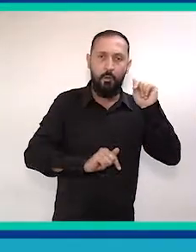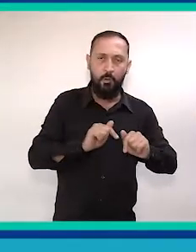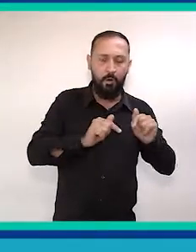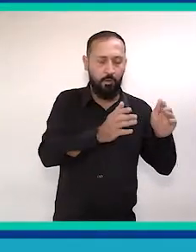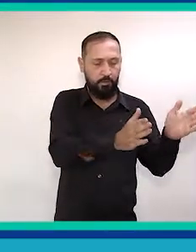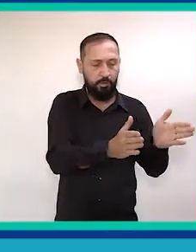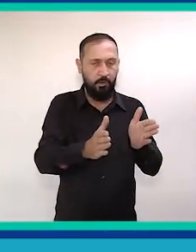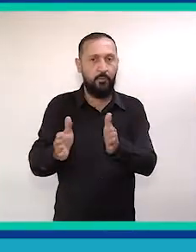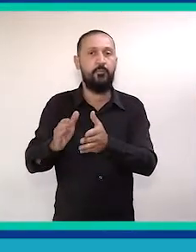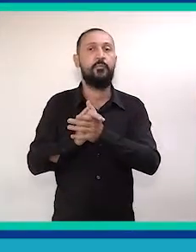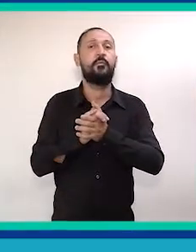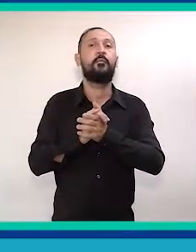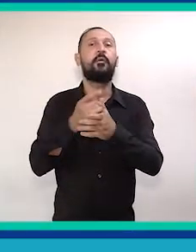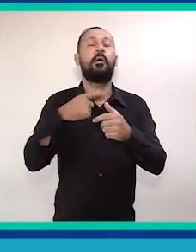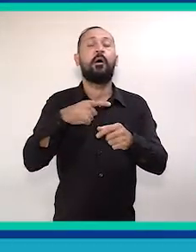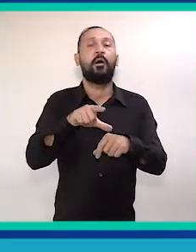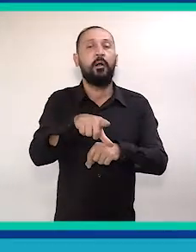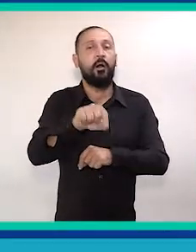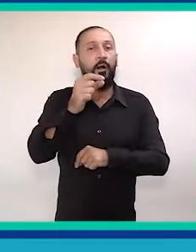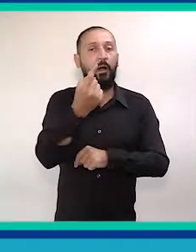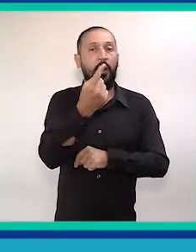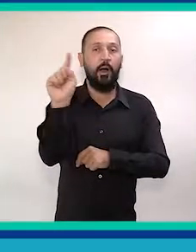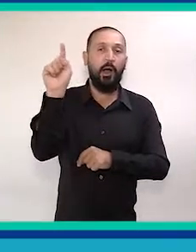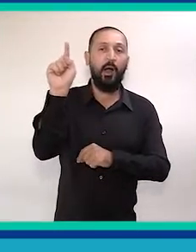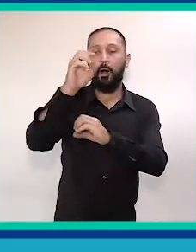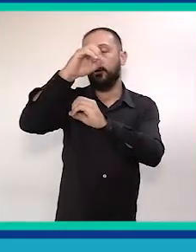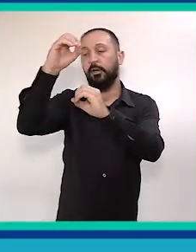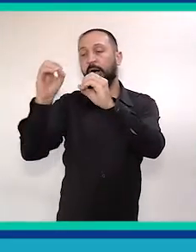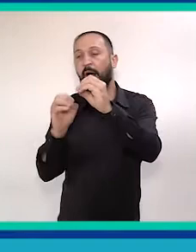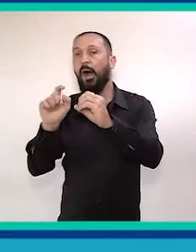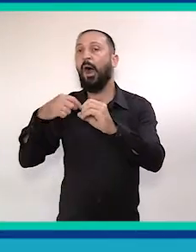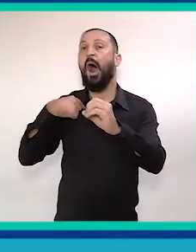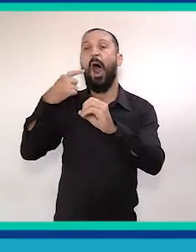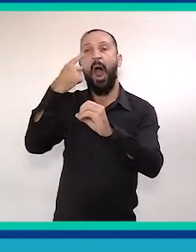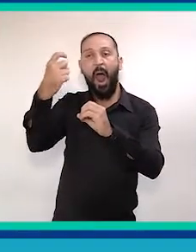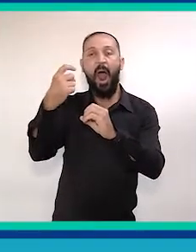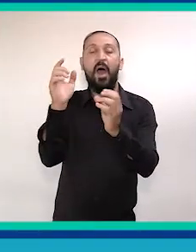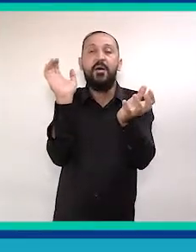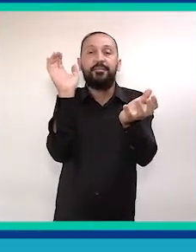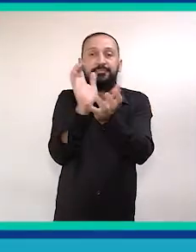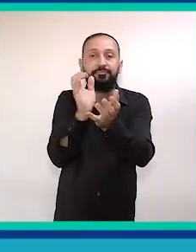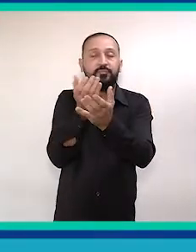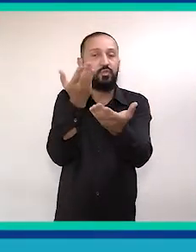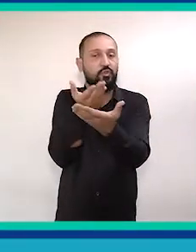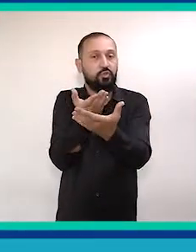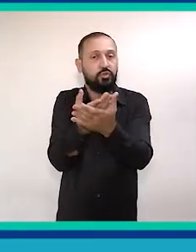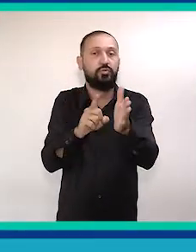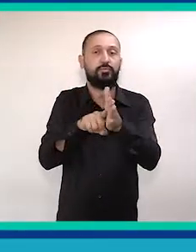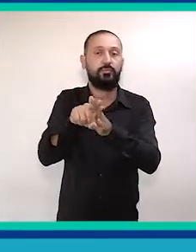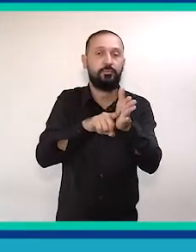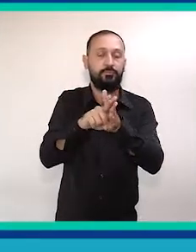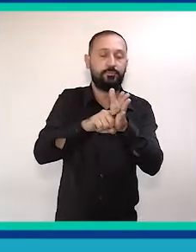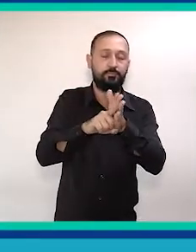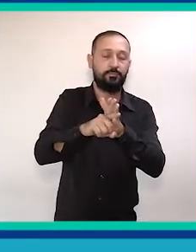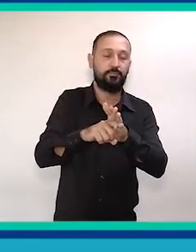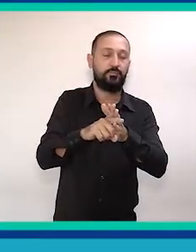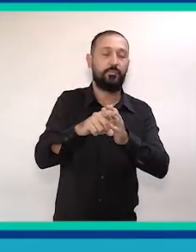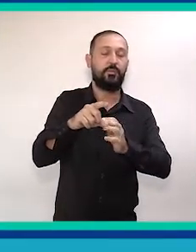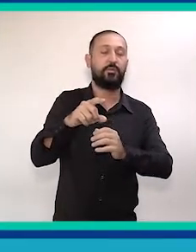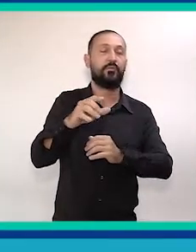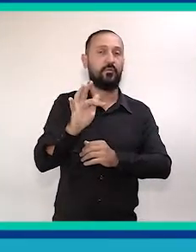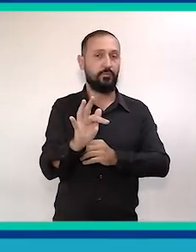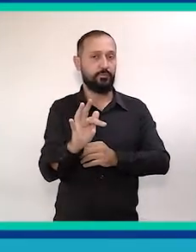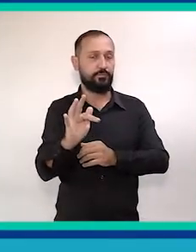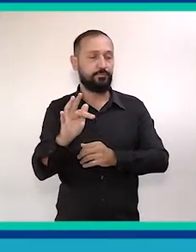bioquímicos. Então, como eu falei para você, a gente precisou escolher uma molécula de interesse, uma família de estudo de interesse, que foram